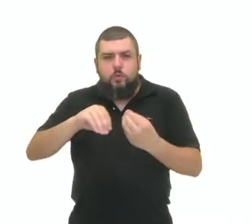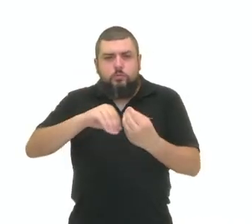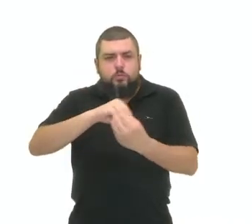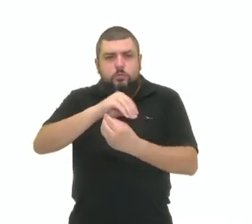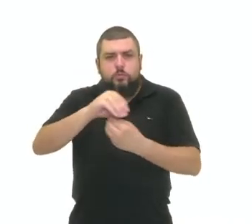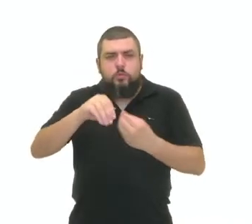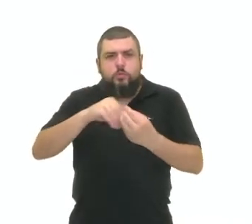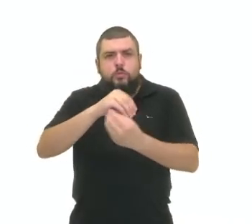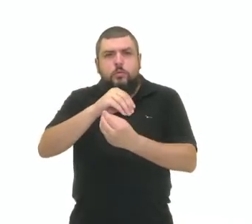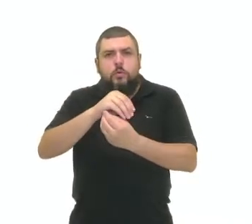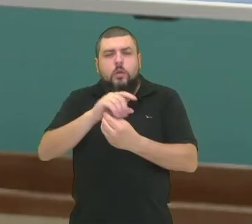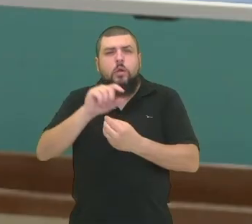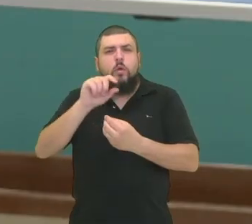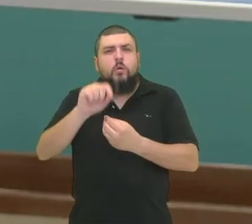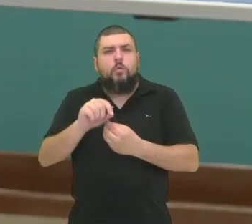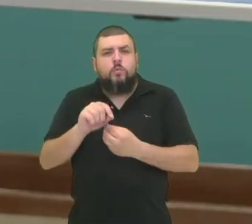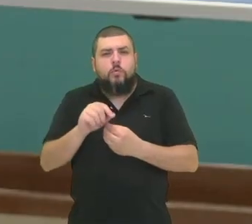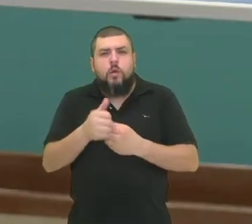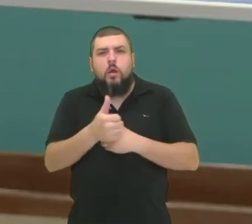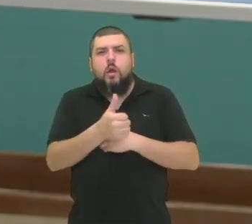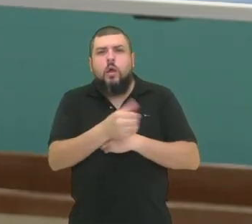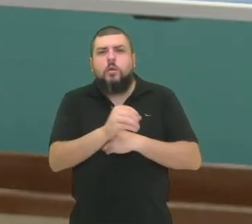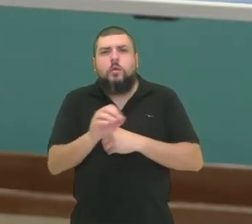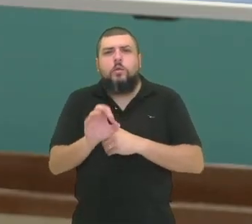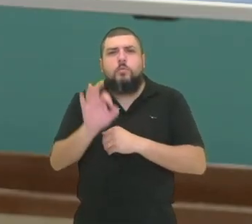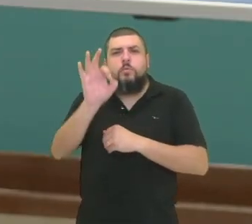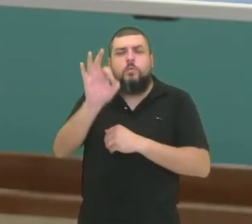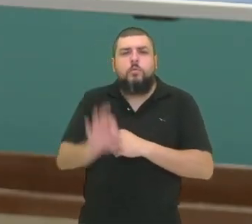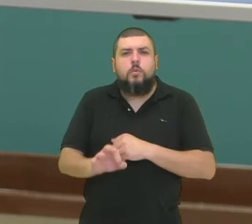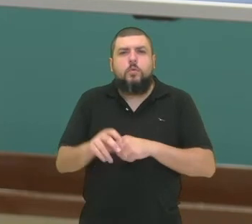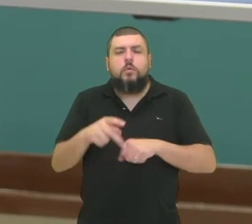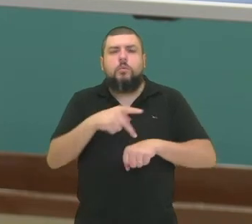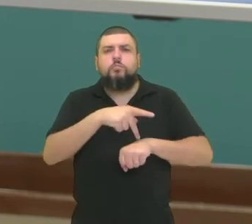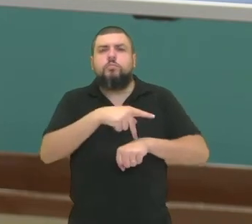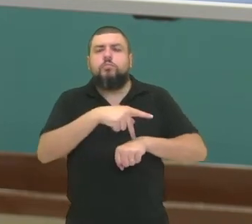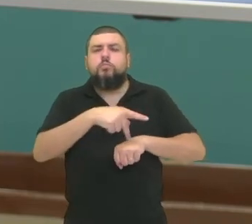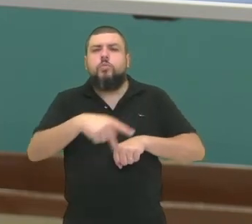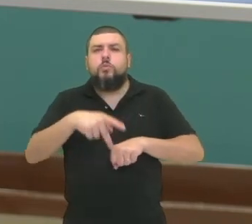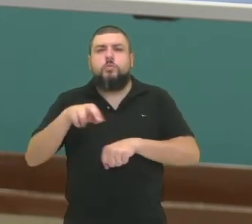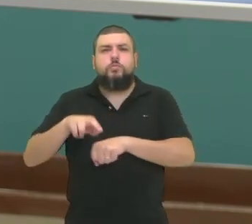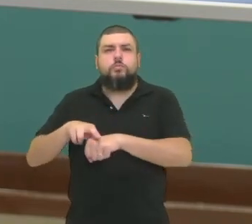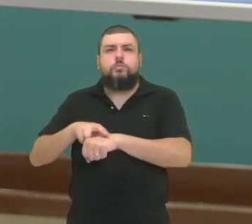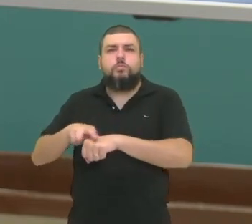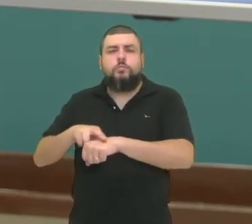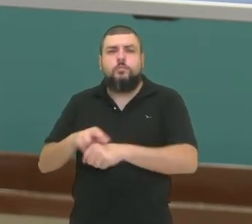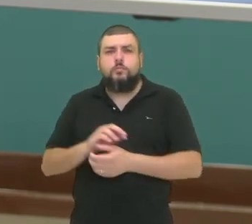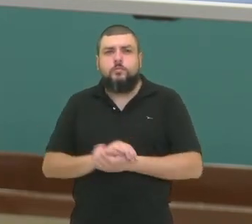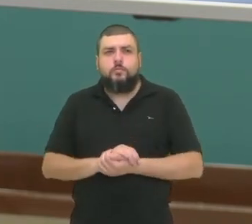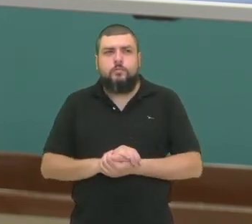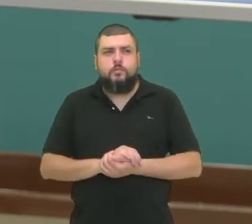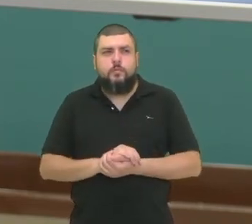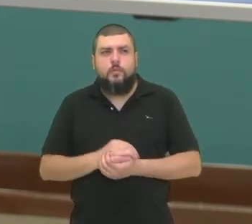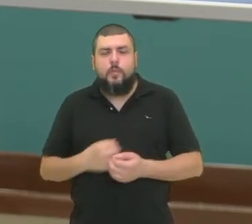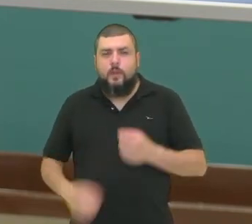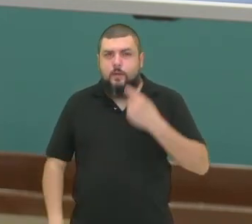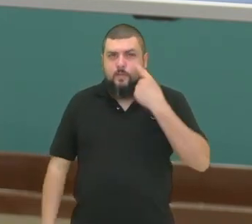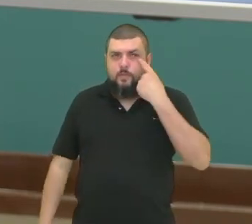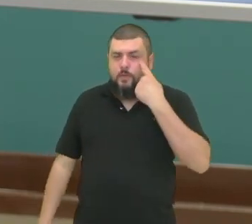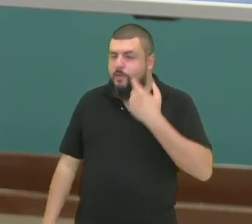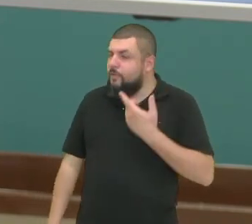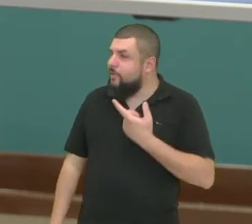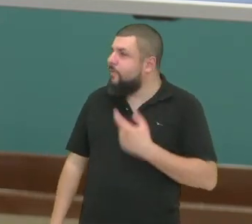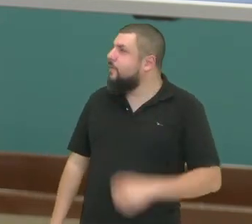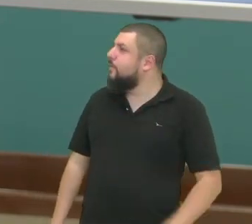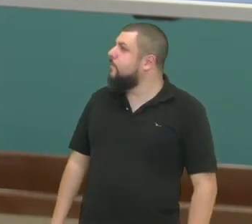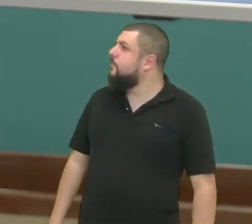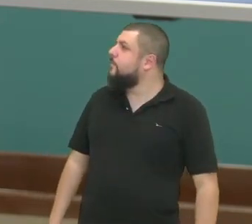com flores púrpuras, ok? Então, nesse primeiro cruzamento, onde ele cruzou as flores púrpuras com